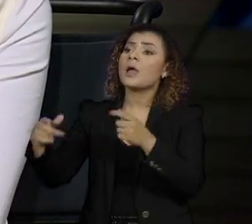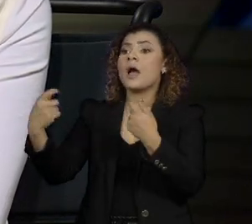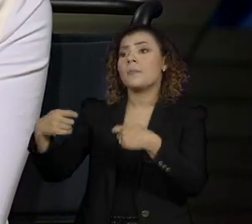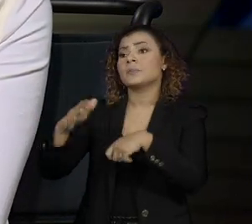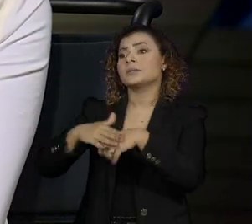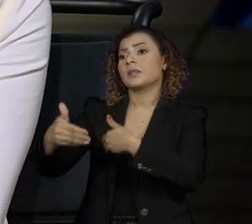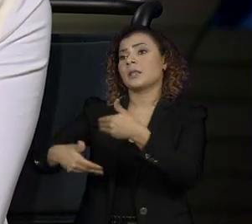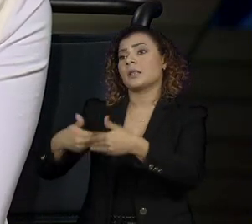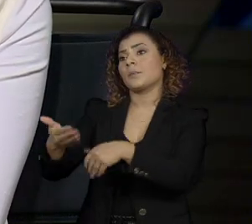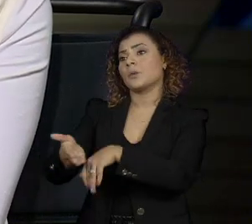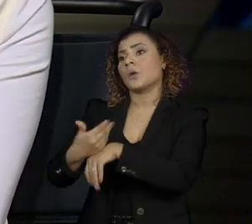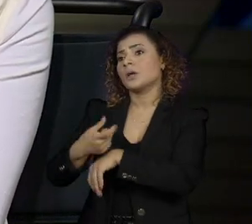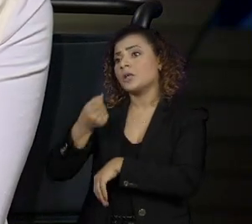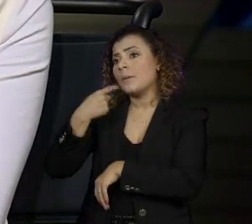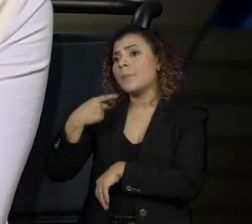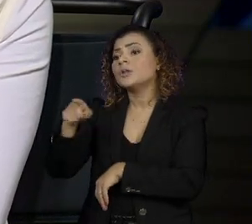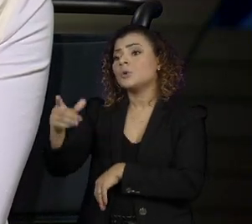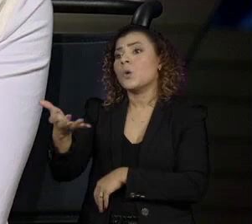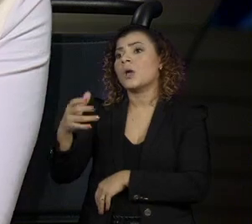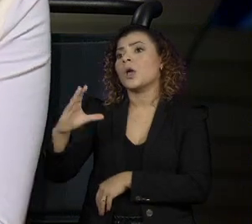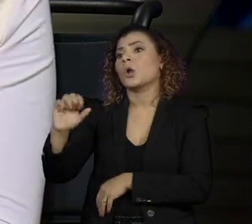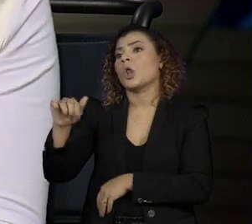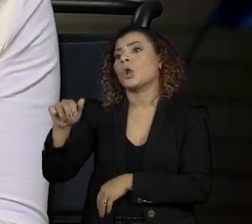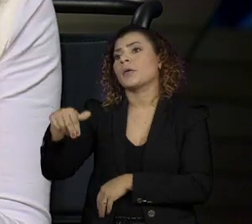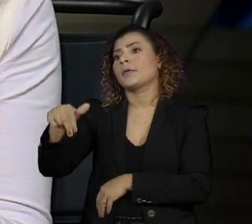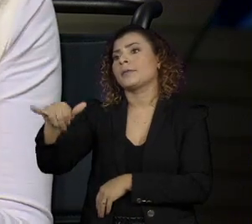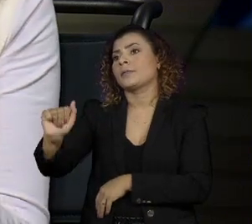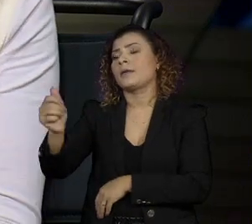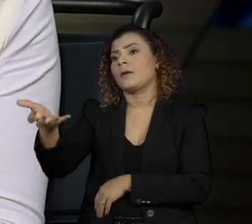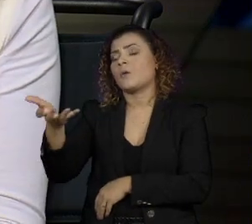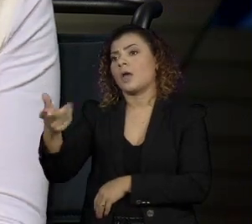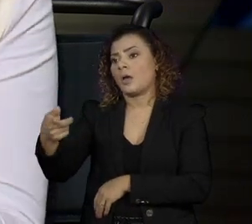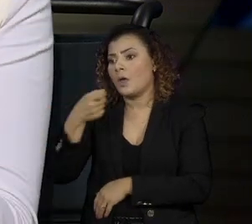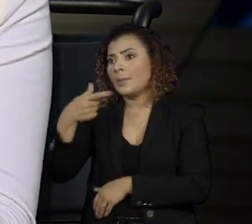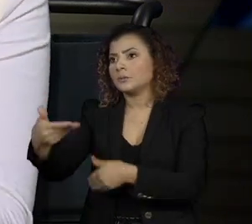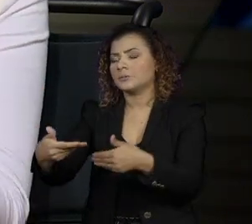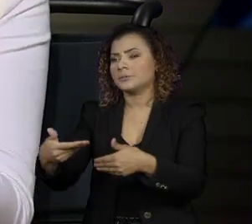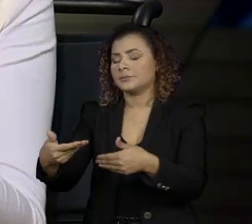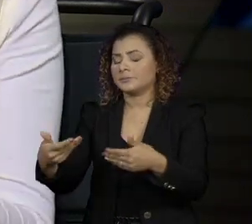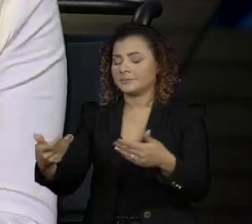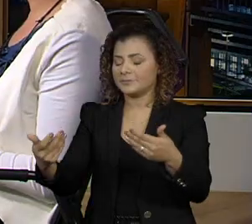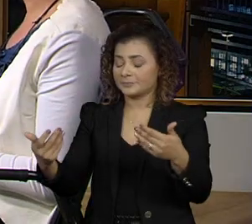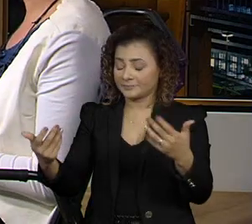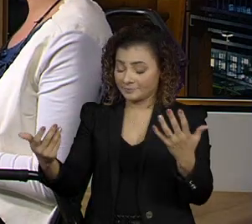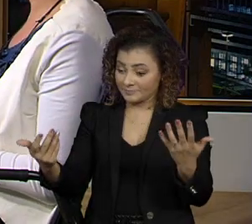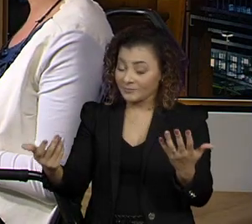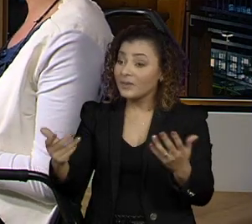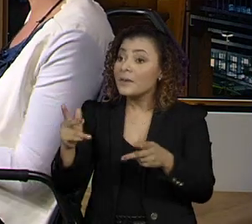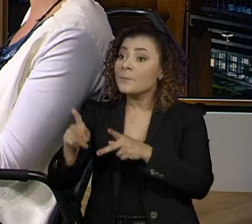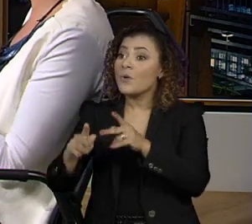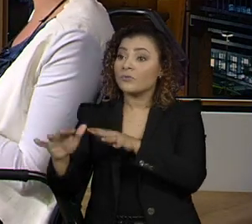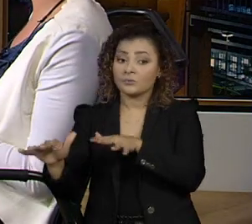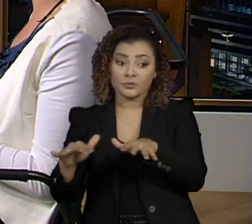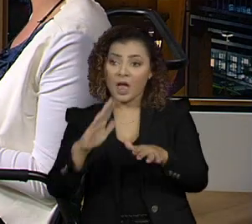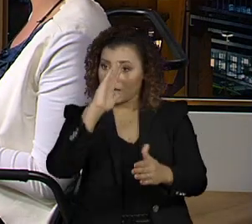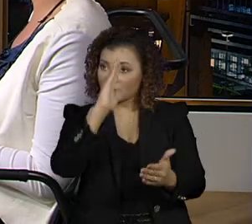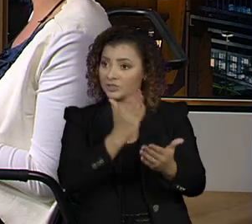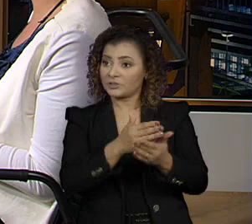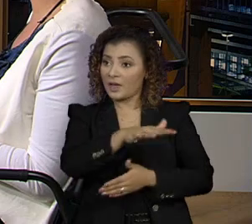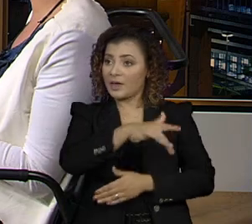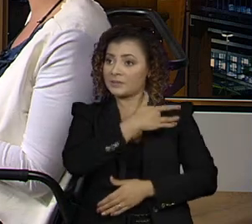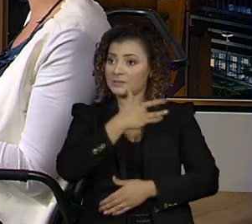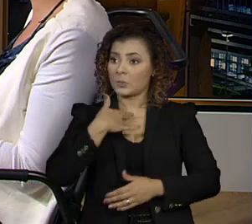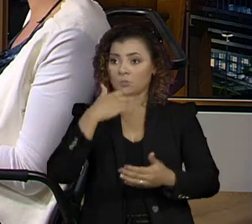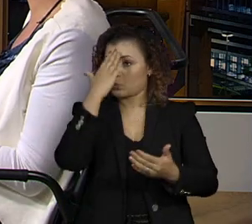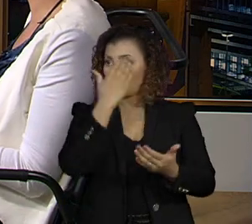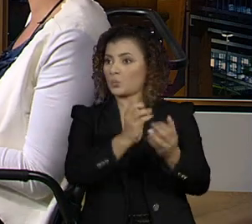tratamento precoce, cadê minha cloroquina? Né? Então, na verdade, esse processo não só tem desacreditado a atuação dos profissionais de saúde na